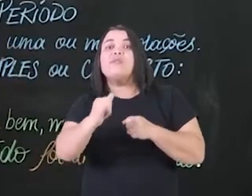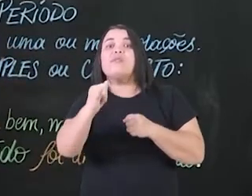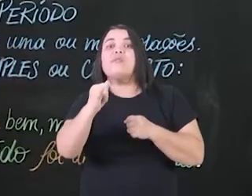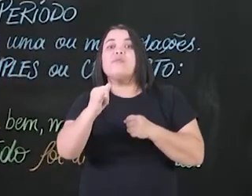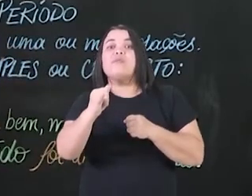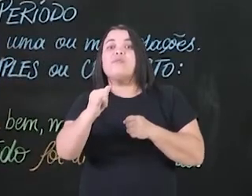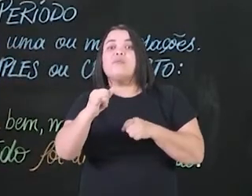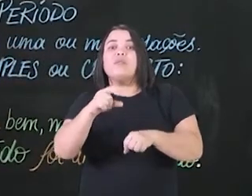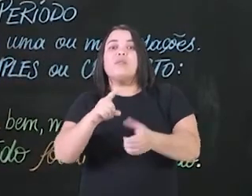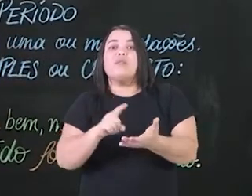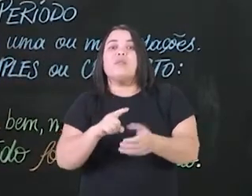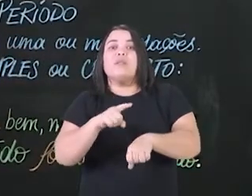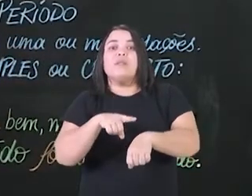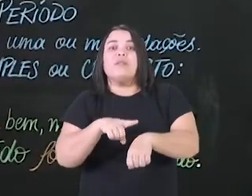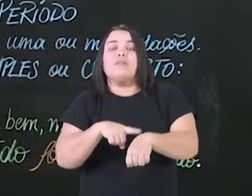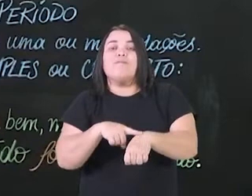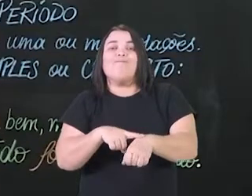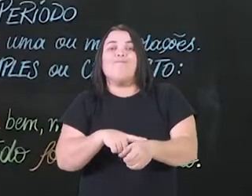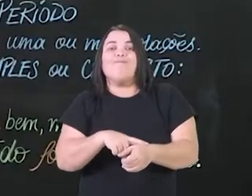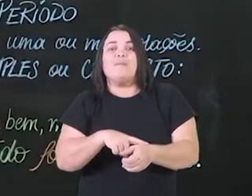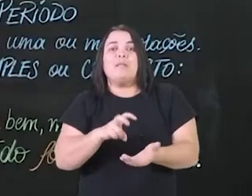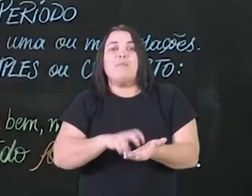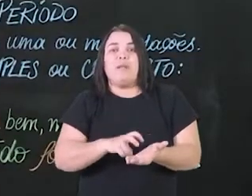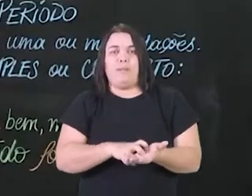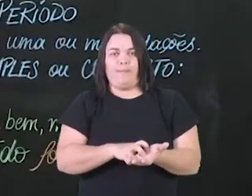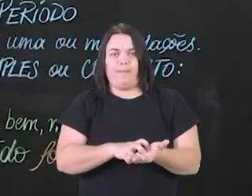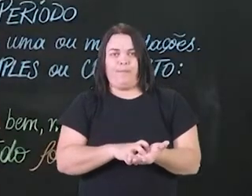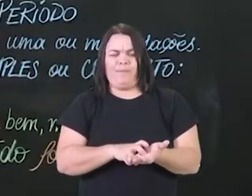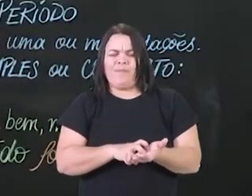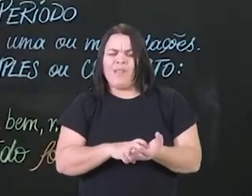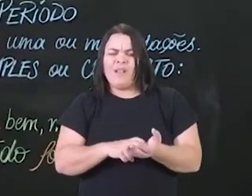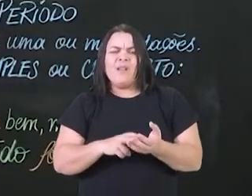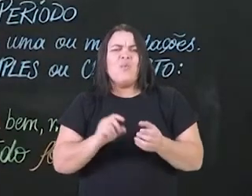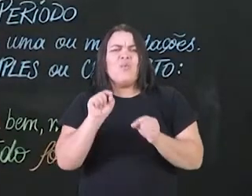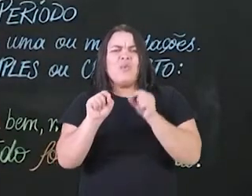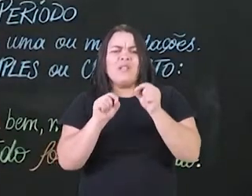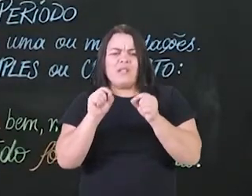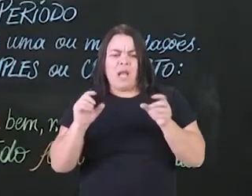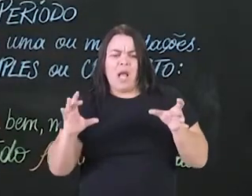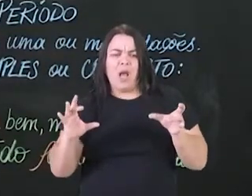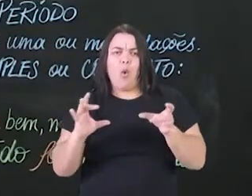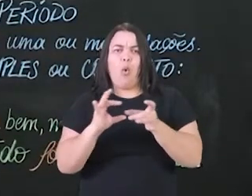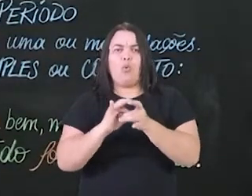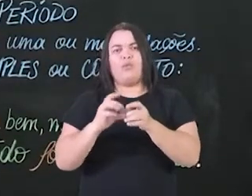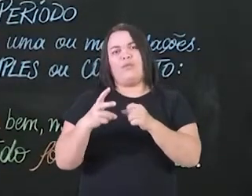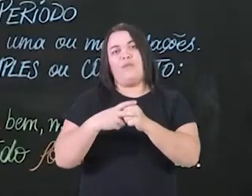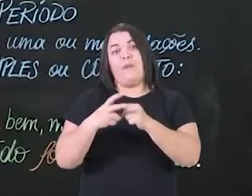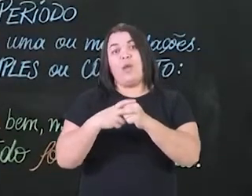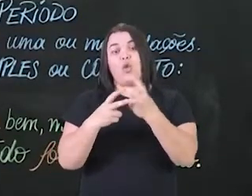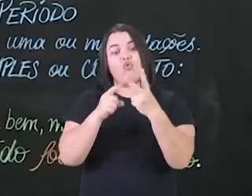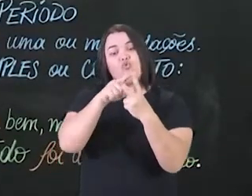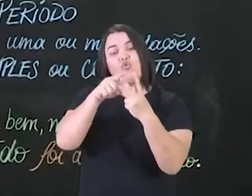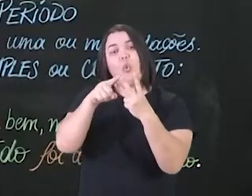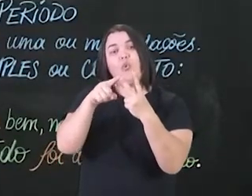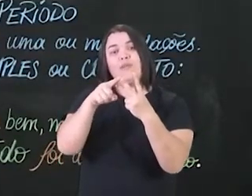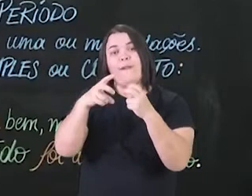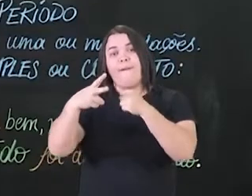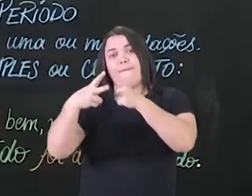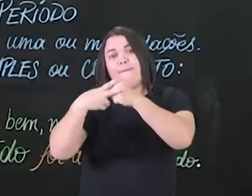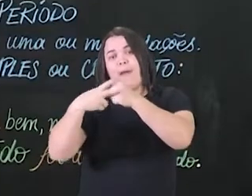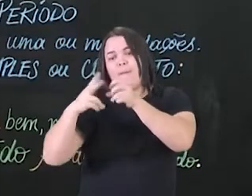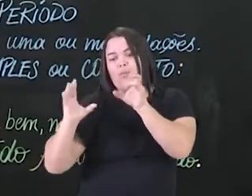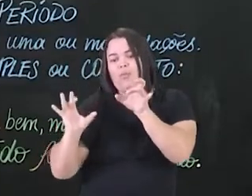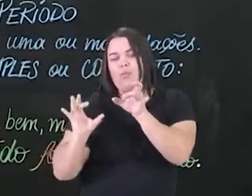anunciado cedo. Essa construção chamada de locução verbal, quando eu tenho dois verbos juntos representando